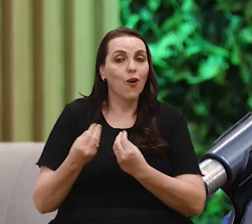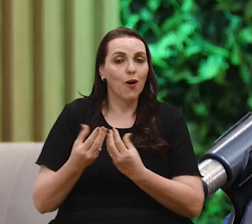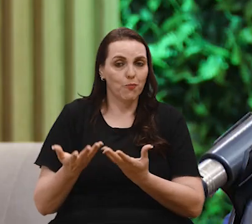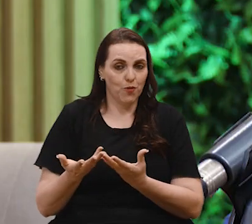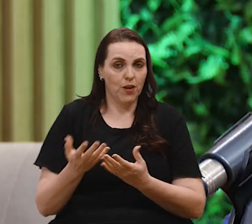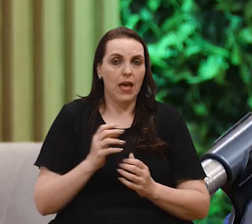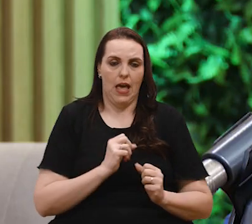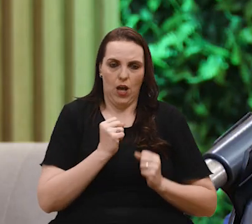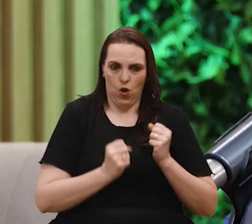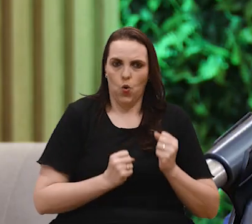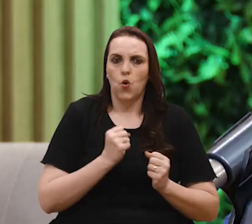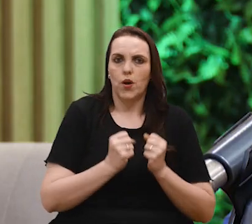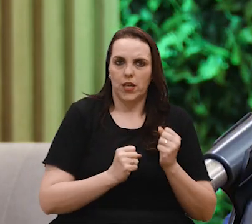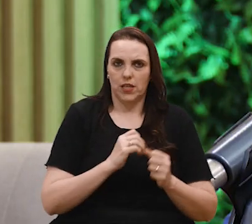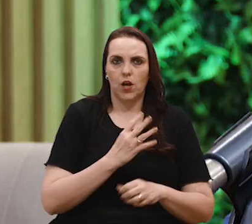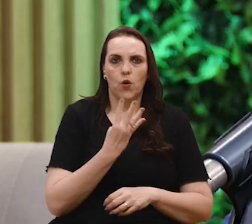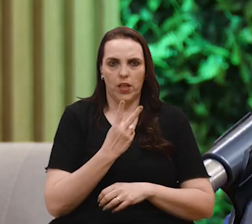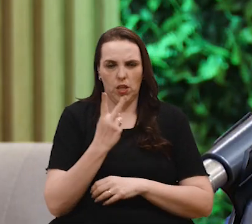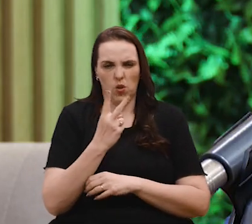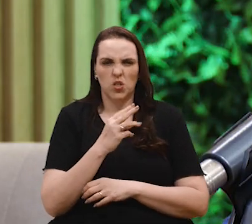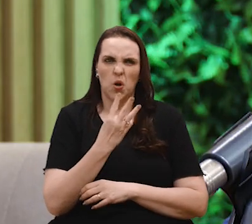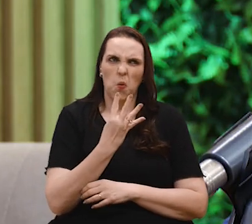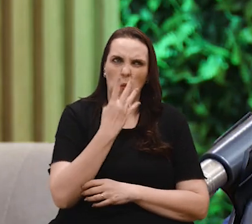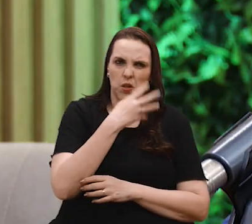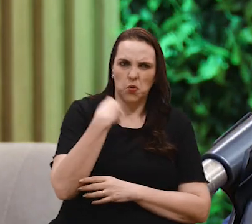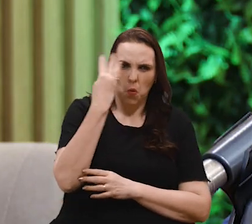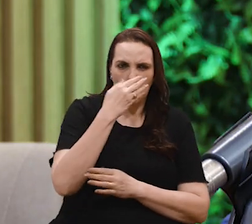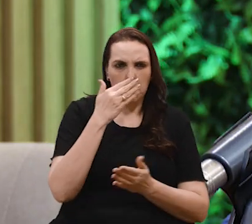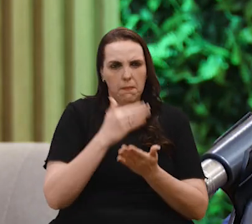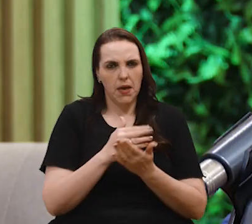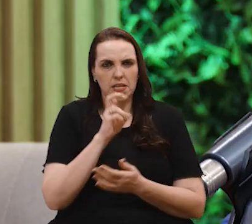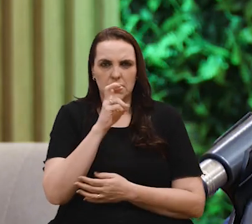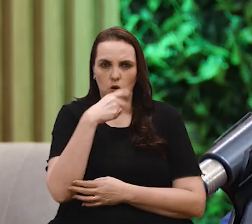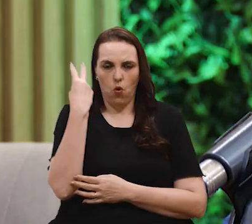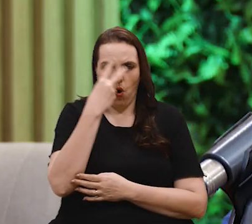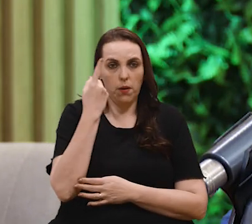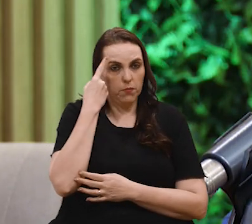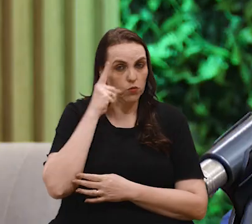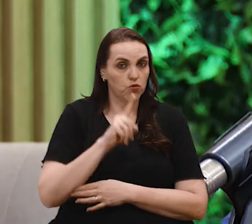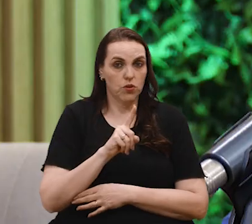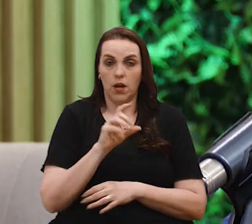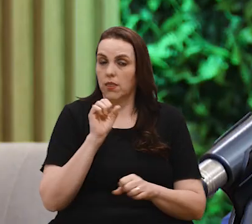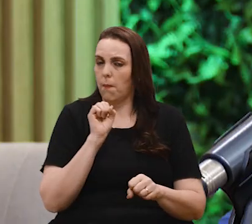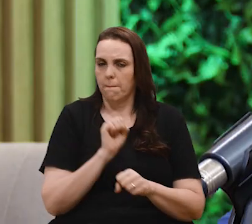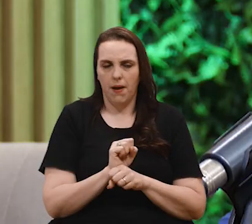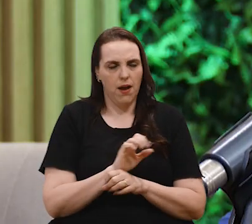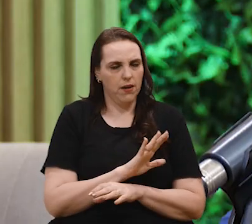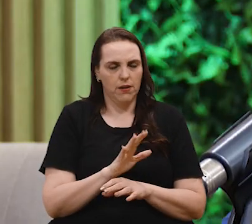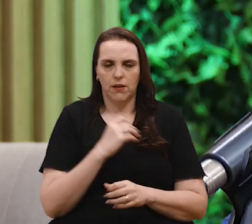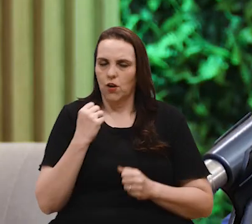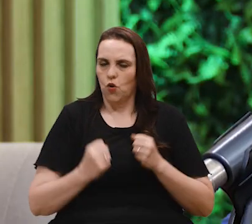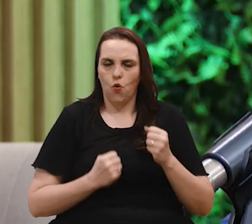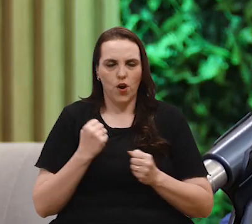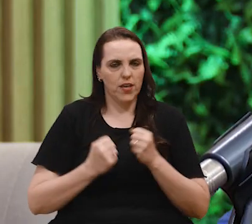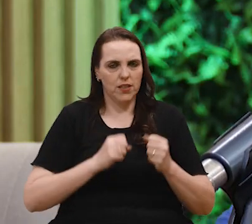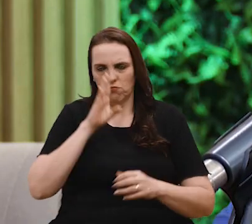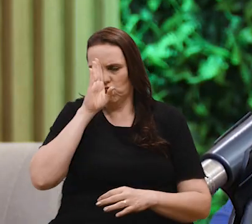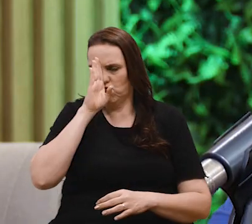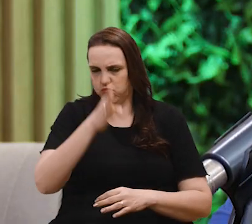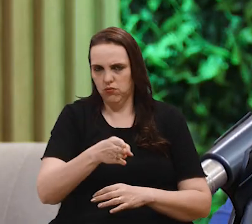é correr os 42, são 4 horas e meia a 5 por dia, sem parar, não tem pausa, corre direto,